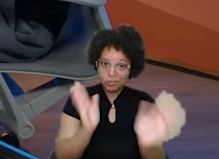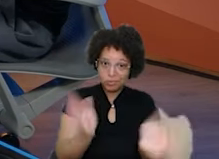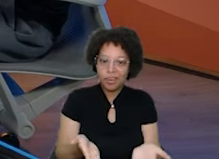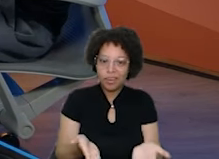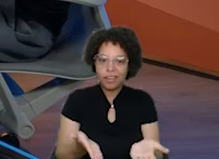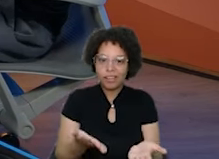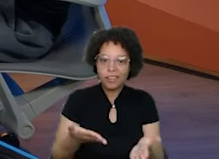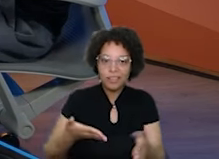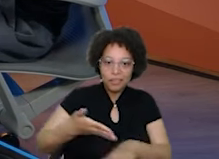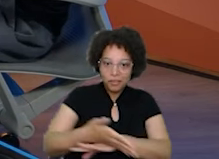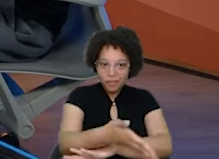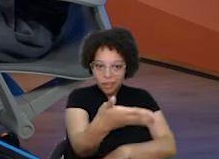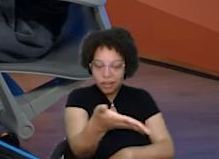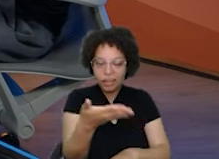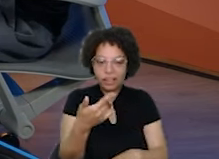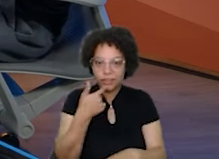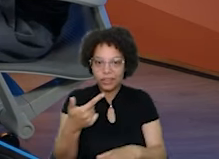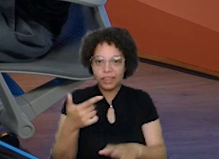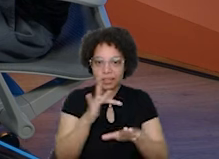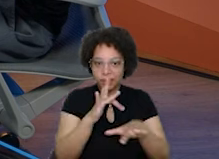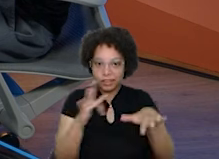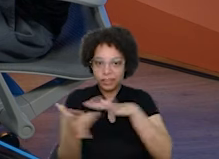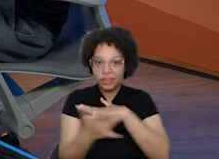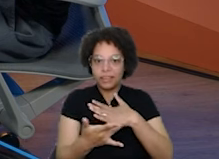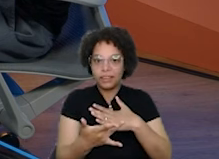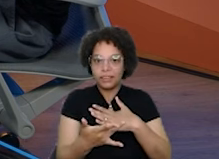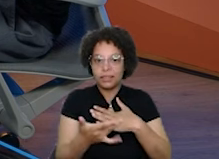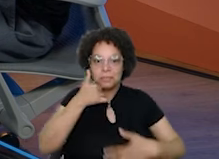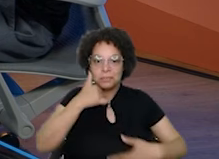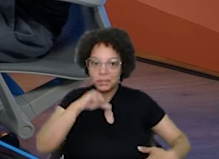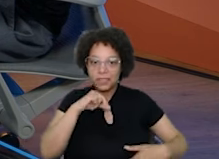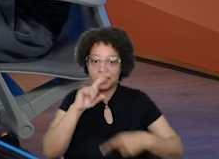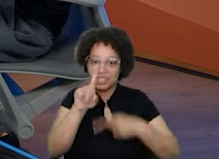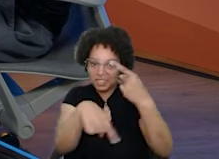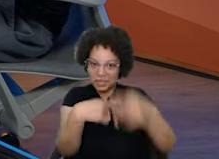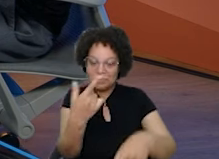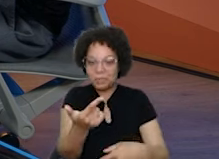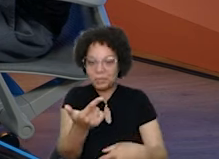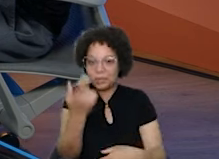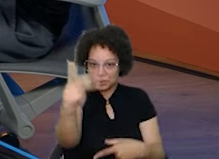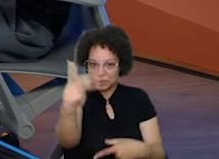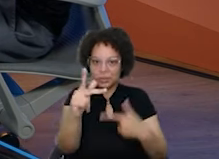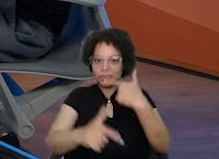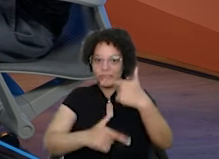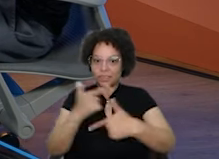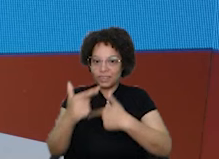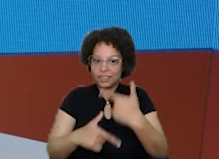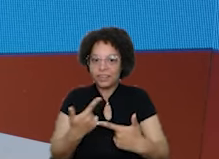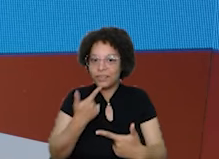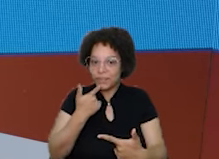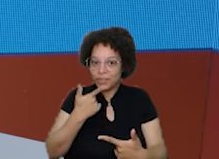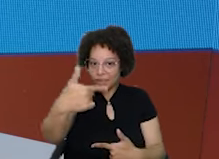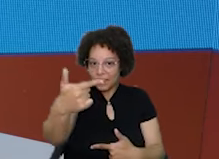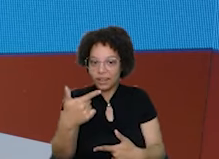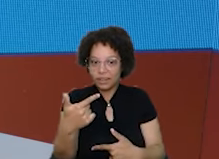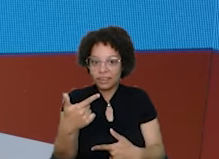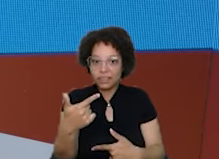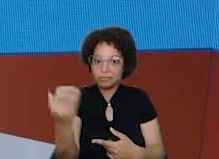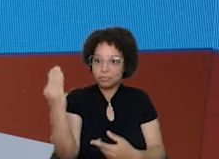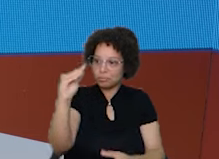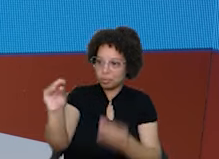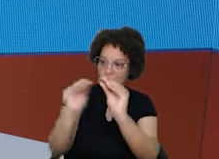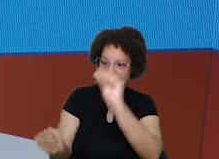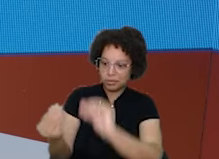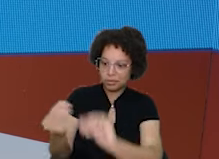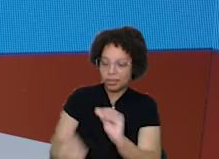social vai falar pra mãe e a sua colaboradora que que se comunica com esse ptinho ela vai fazer o fazer o post